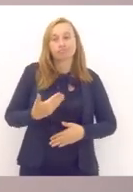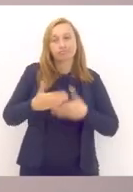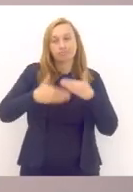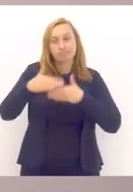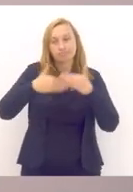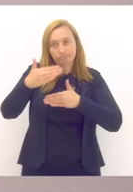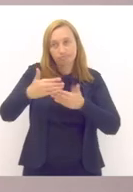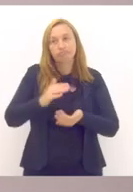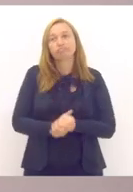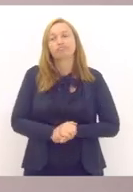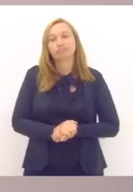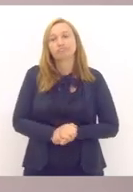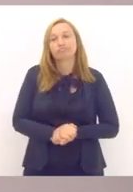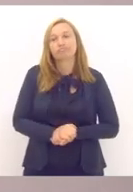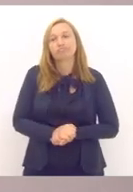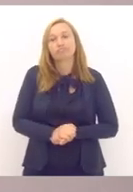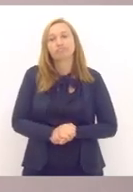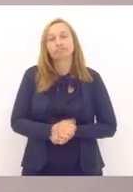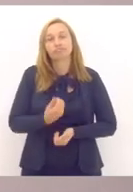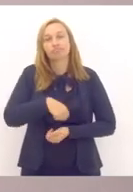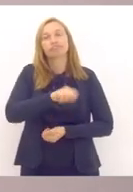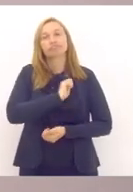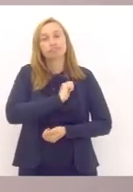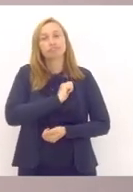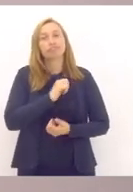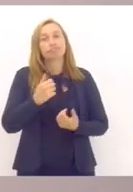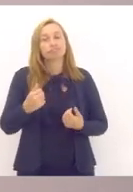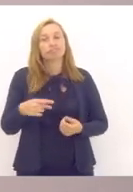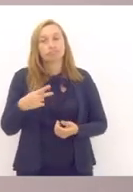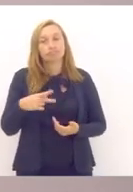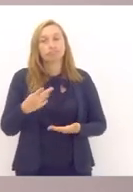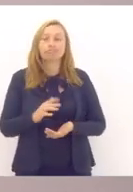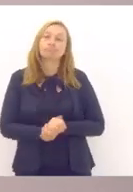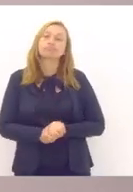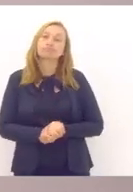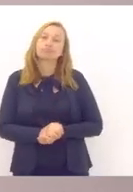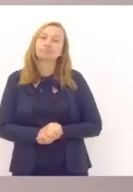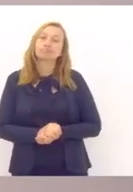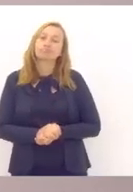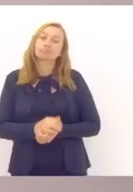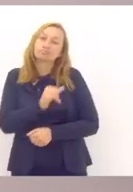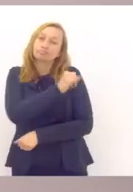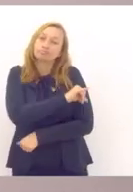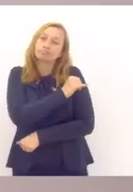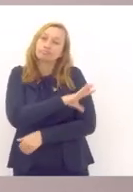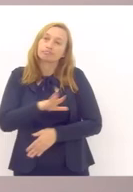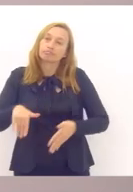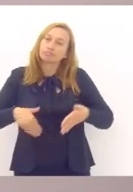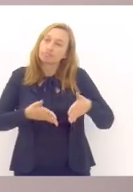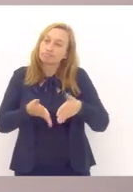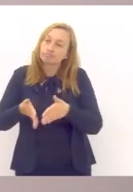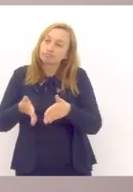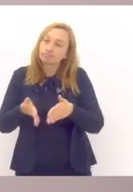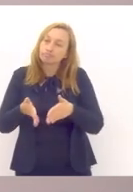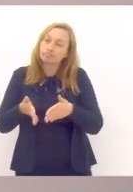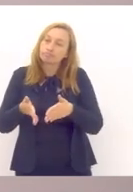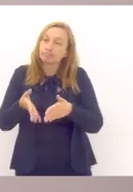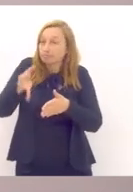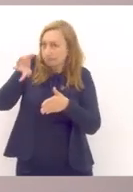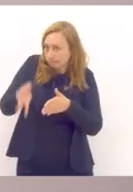falar de benefício fiscal, podemos falar de benefício fiscal, tem que ser aquilo que funciona. Então, assim, o Rio de Janeiro está caminhando na direção